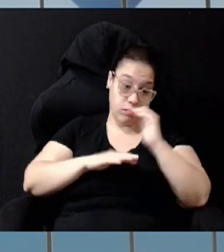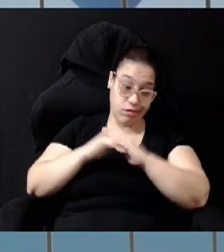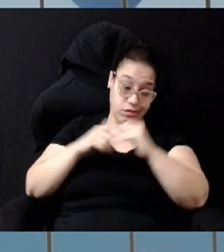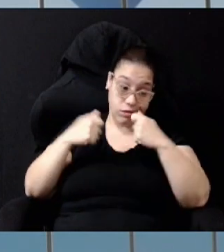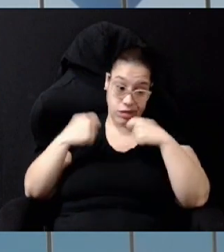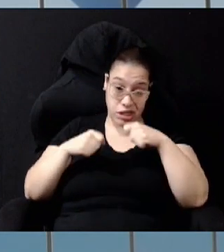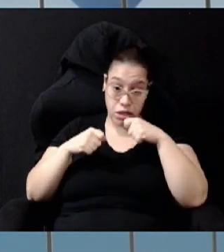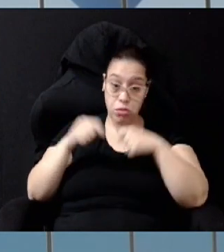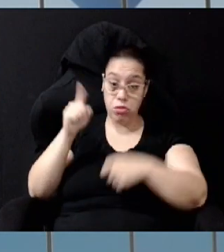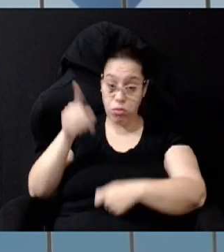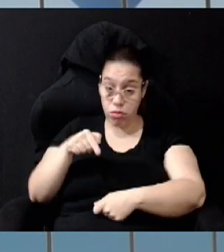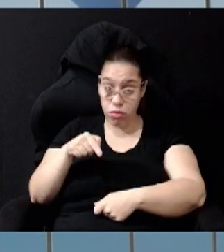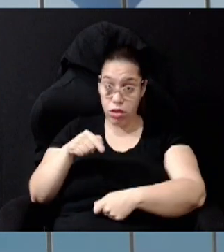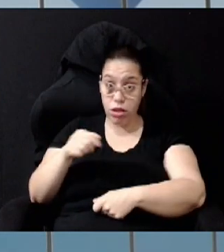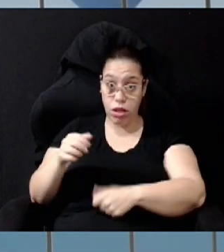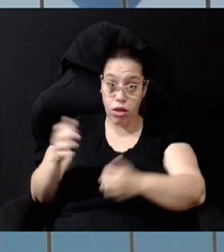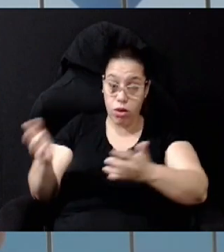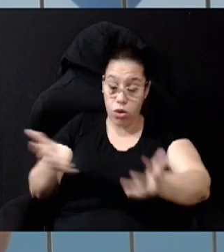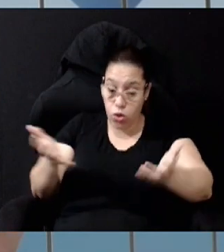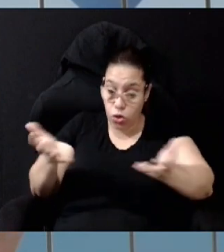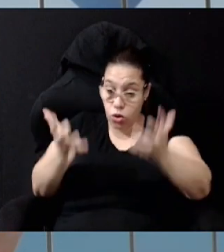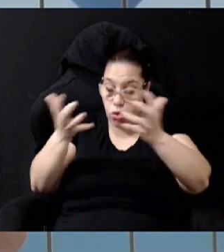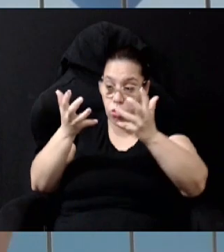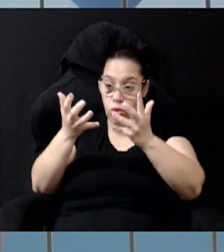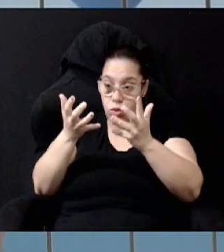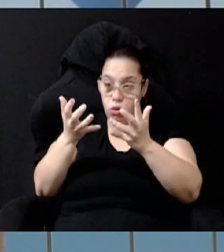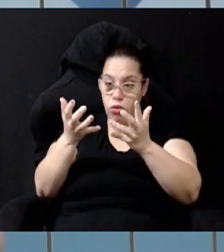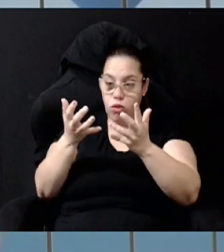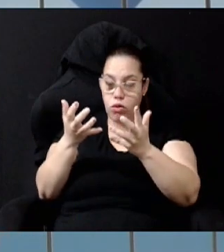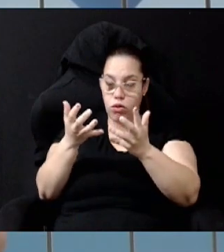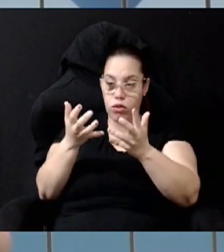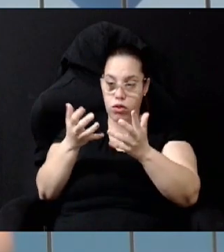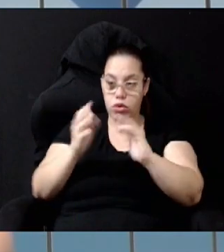você fomentar, de uma forma geral,